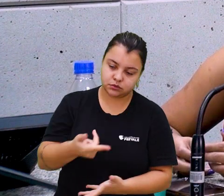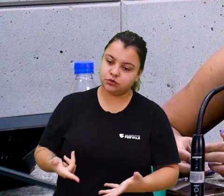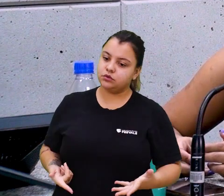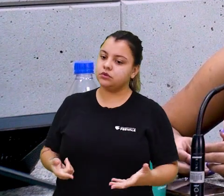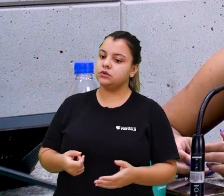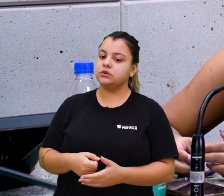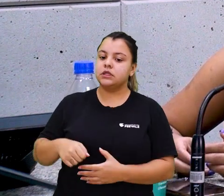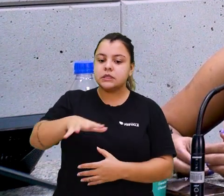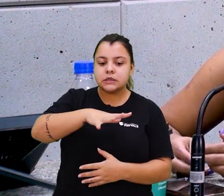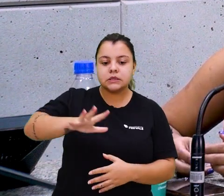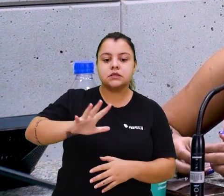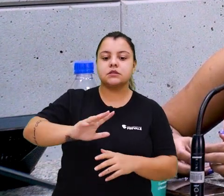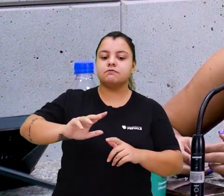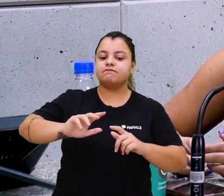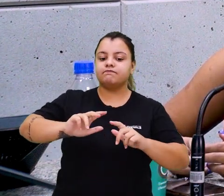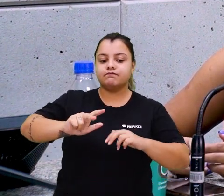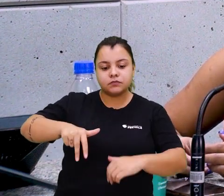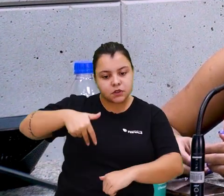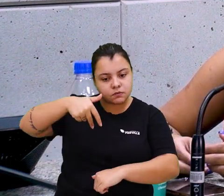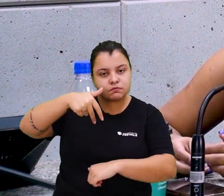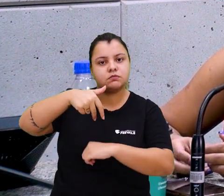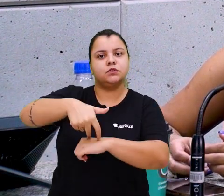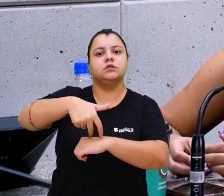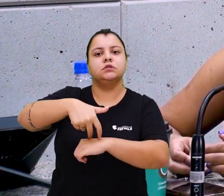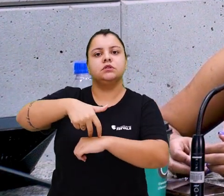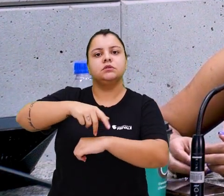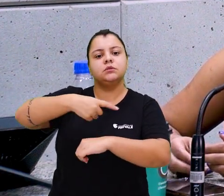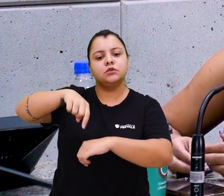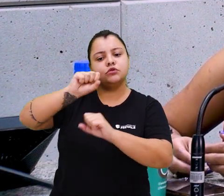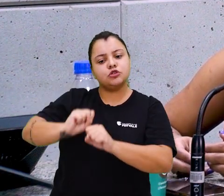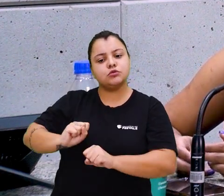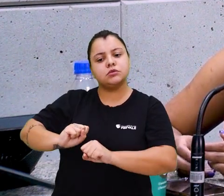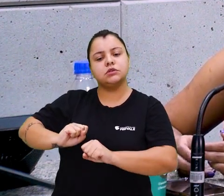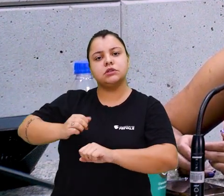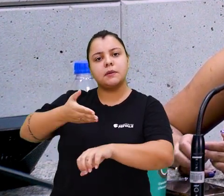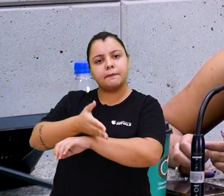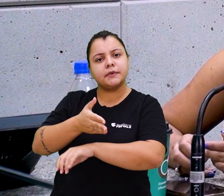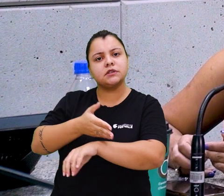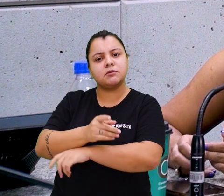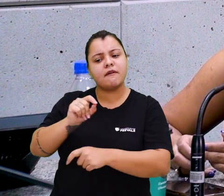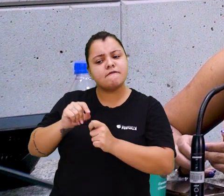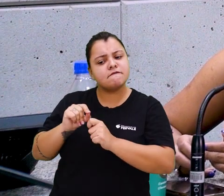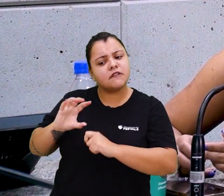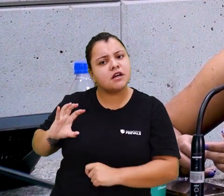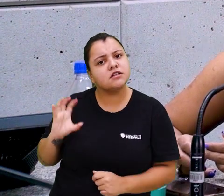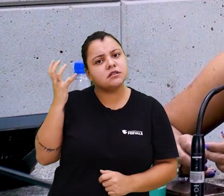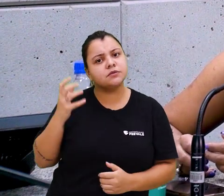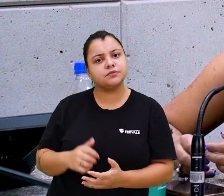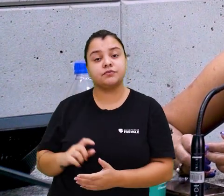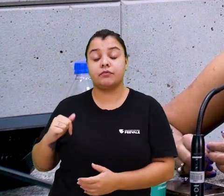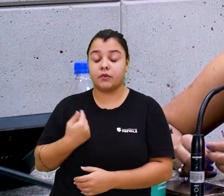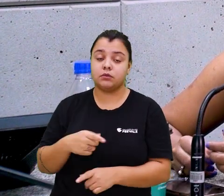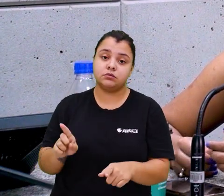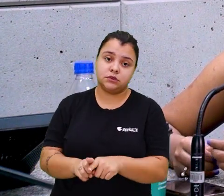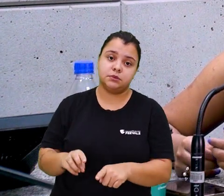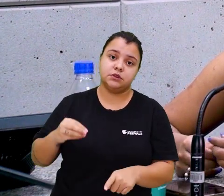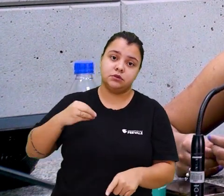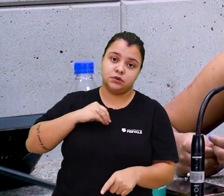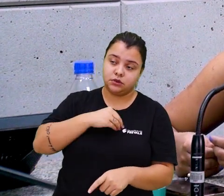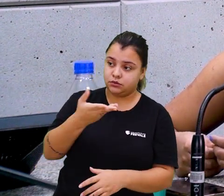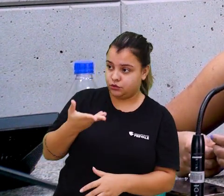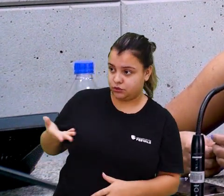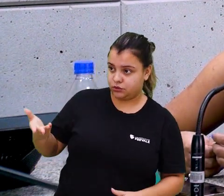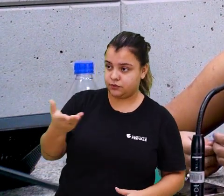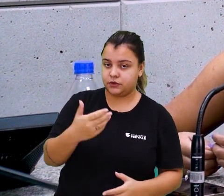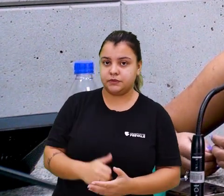protagonismo nosso de tá dentro de de algo assim onde a gente pode fazer acontecer é muito legal né Eu sou da área da saúde também como vocês